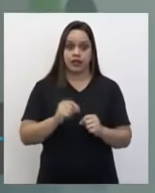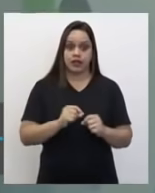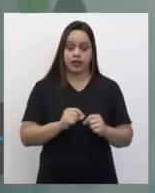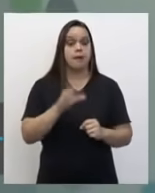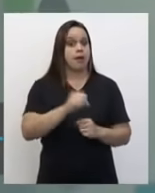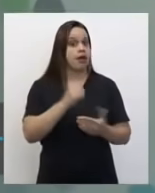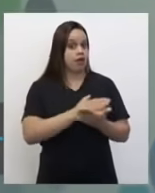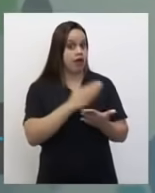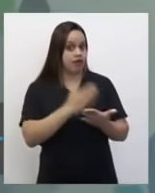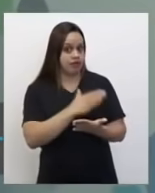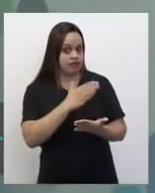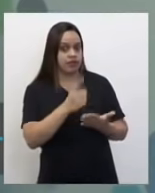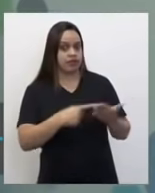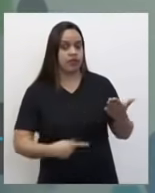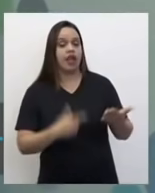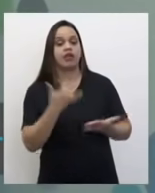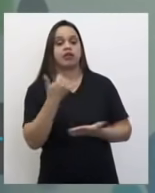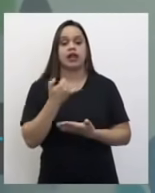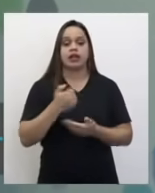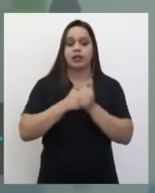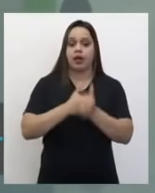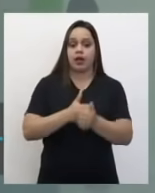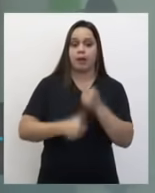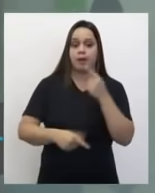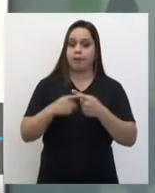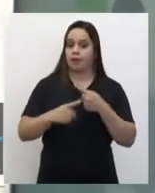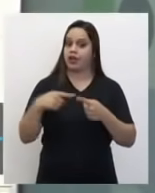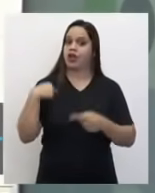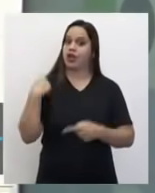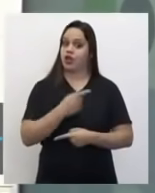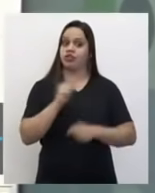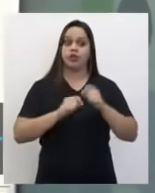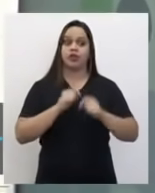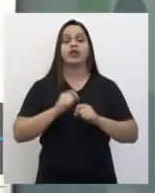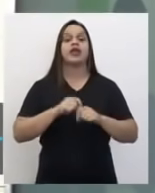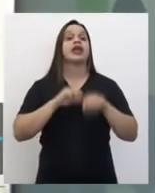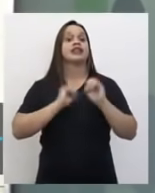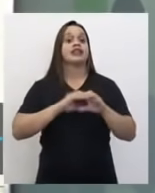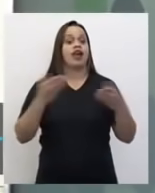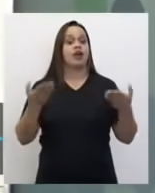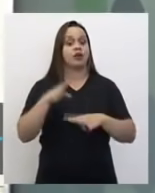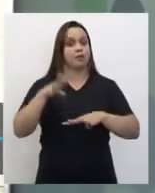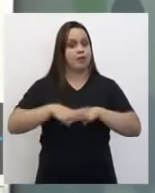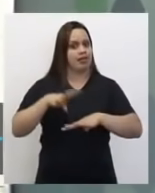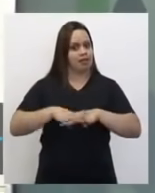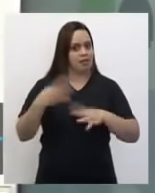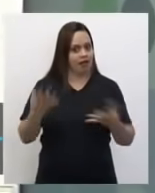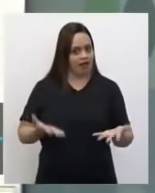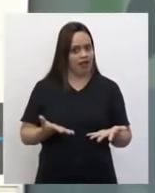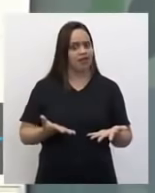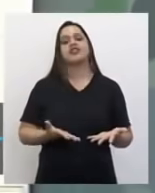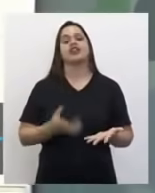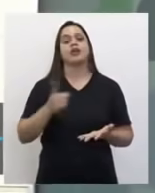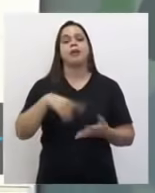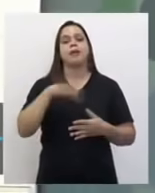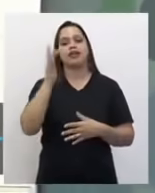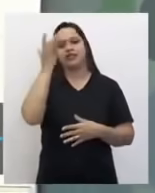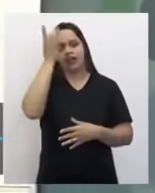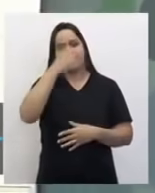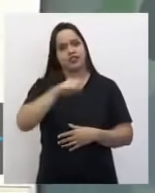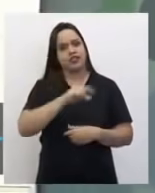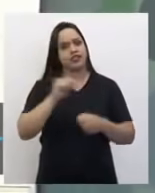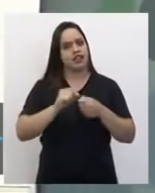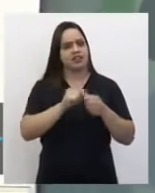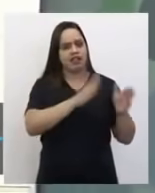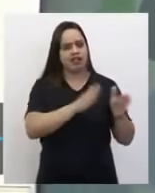um caderno e uma caneta para ir acompanhando, porque querendo ou não, a gente vai trabalhar matemática, então acho que vai ficar um pouquinho mais fácil vocês irem fazendo, né,